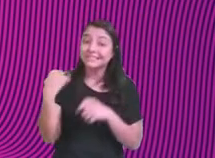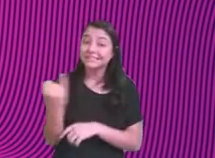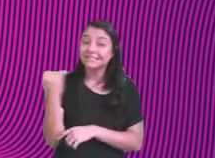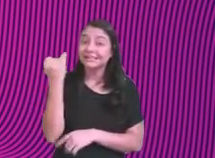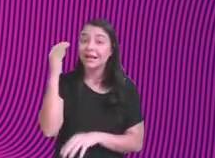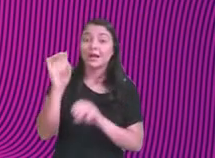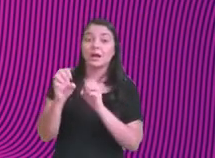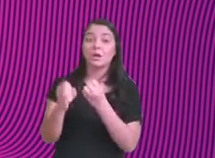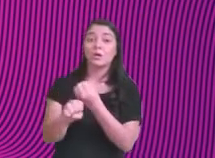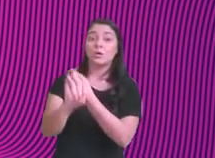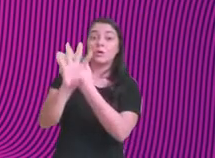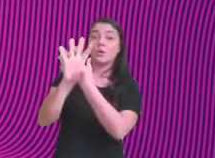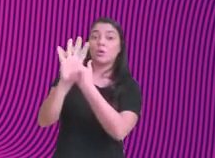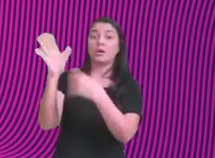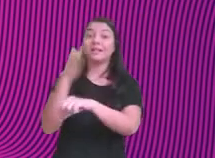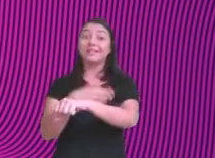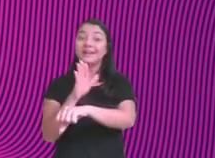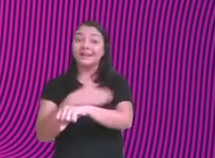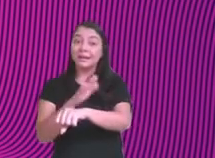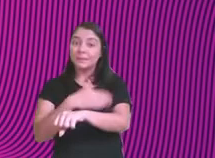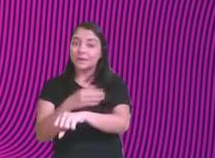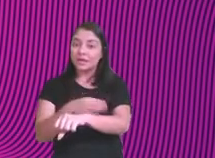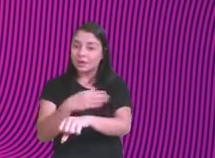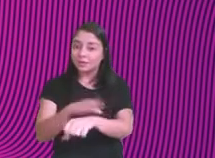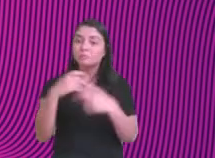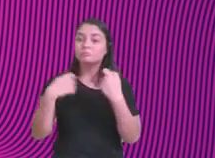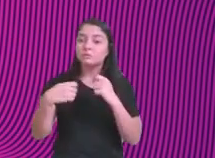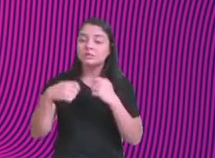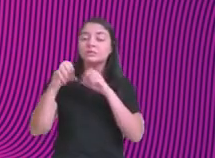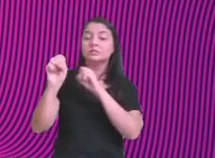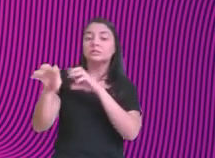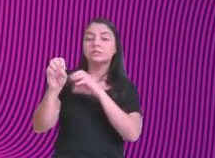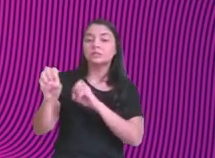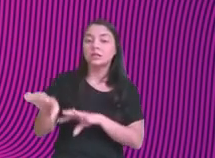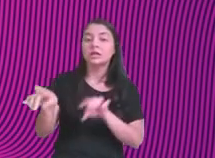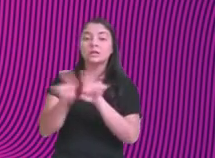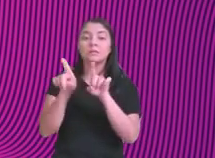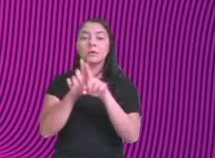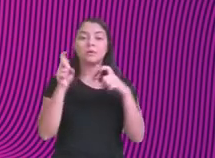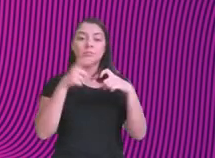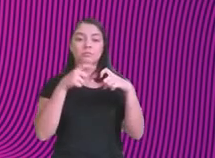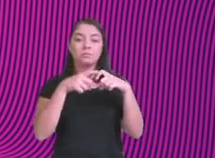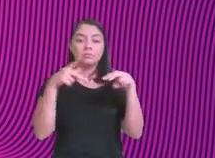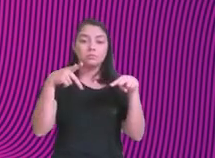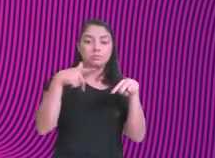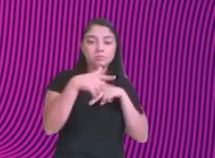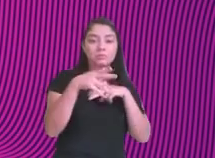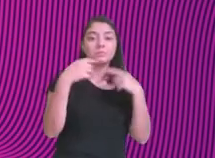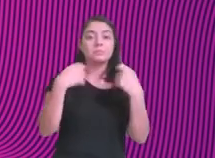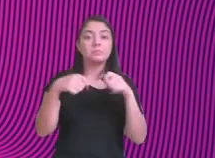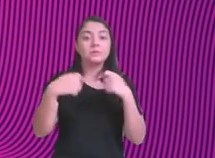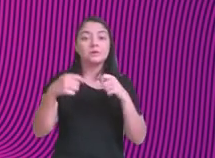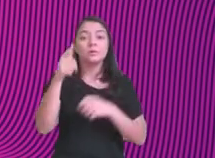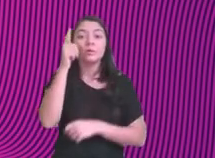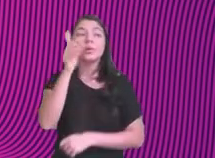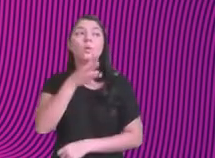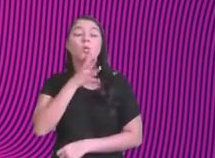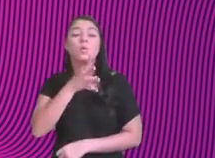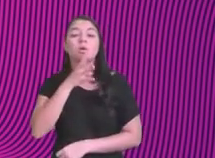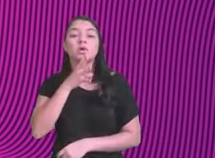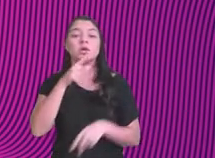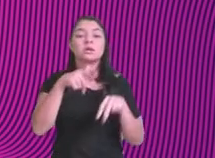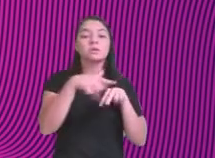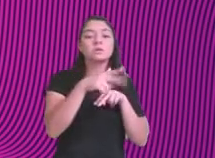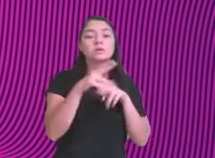bem estabelecido e que o cirurgião ele conheça a cirurgia que ele vai fazer, né? Então, a pessoa precisa ter